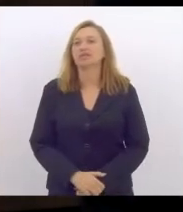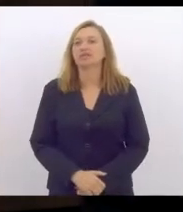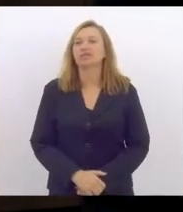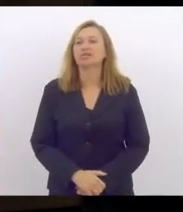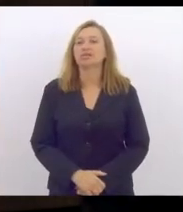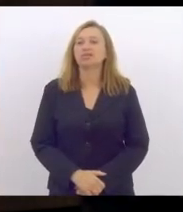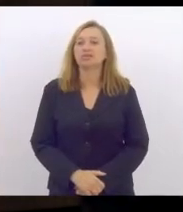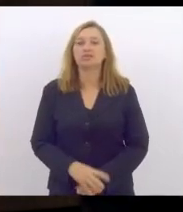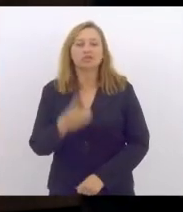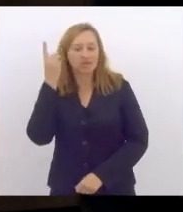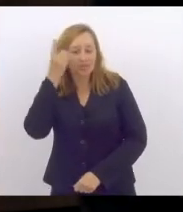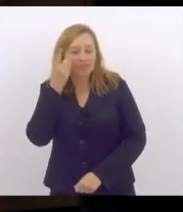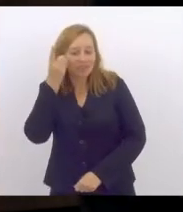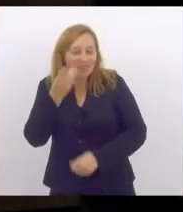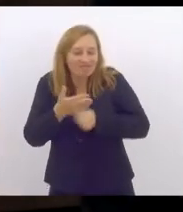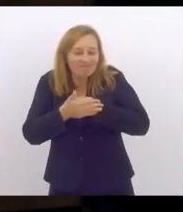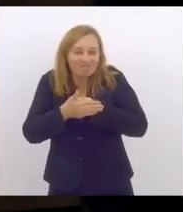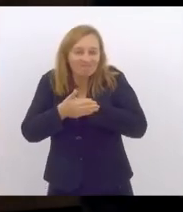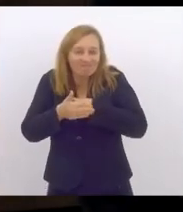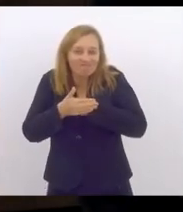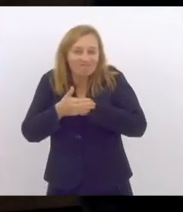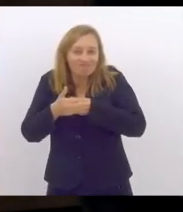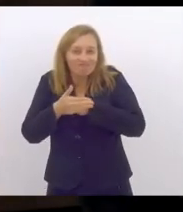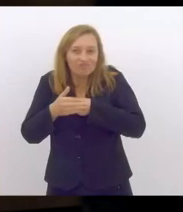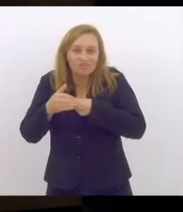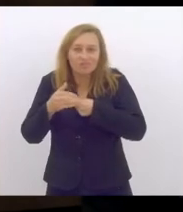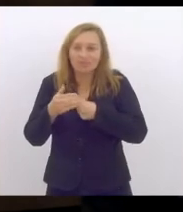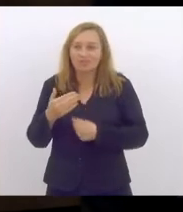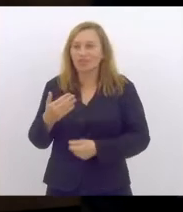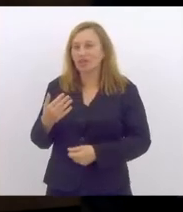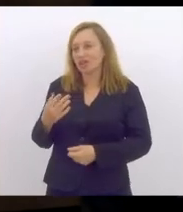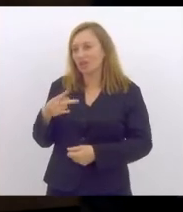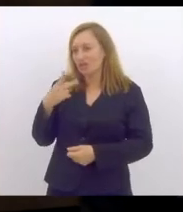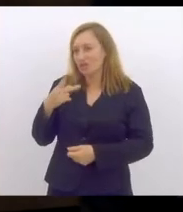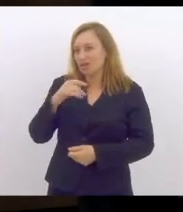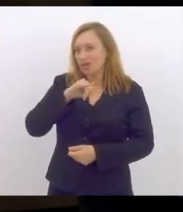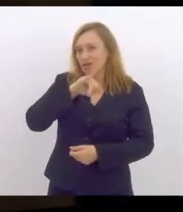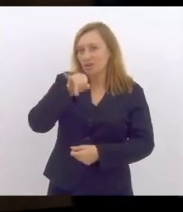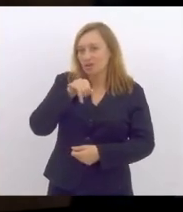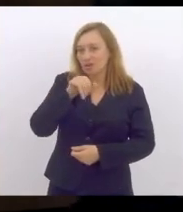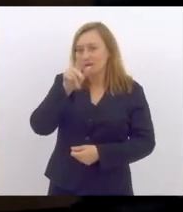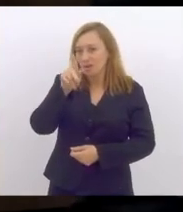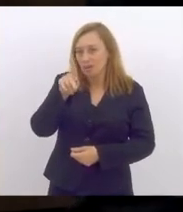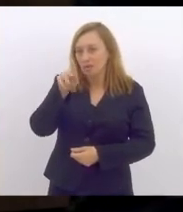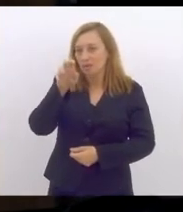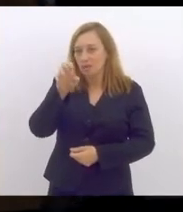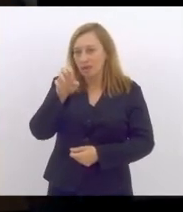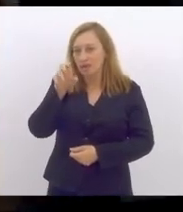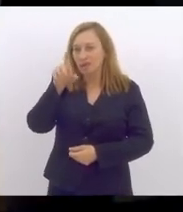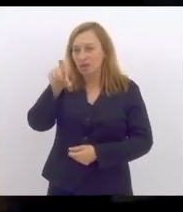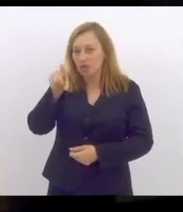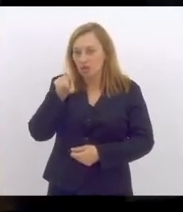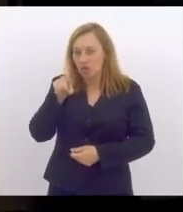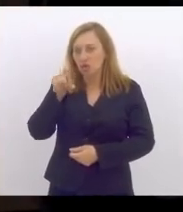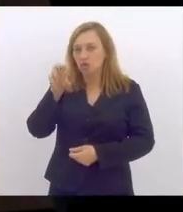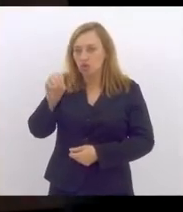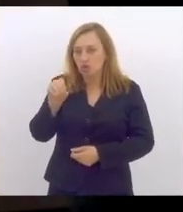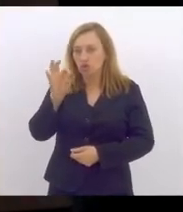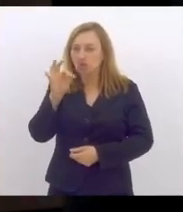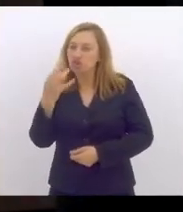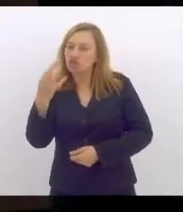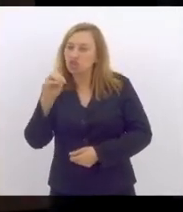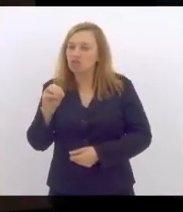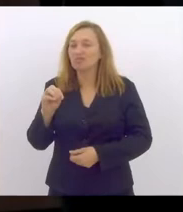Peixoto, carinhosamente chamado por mim de Peixotinho, merece essa